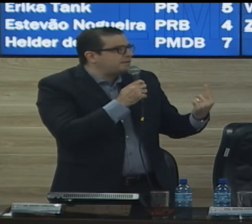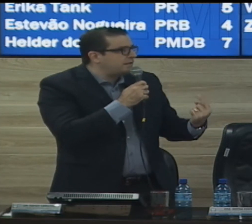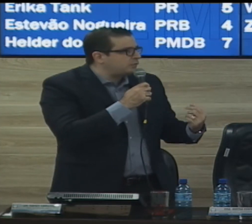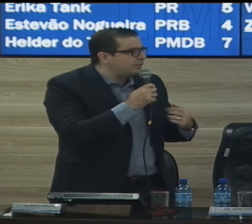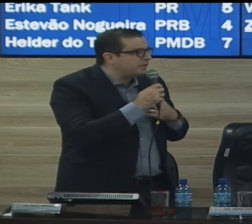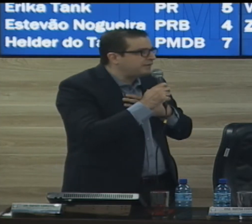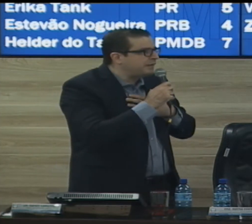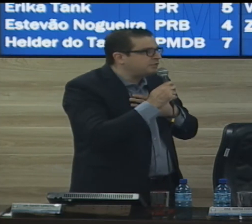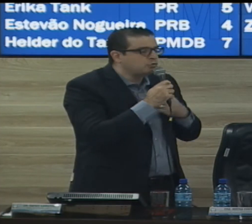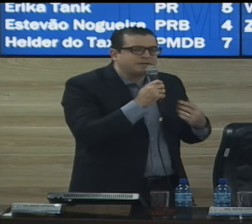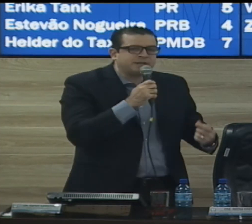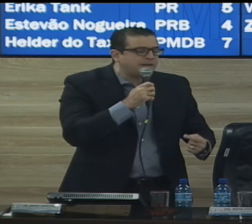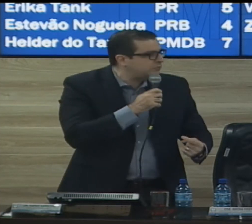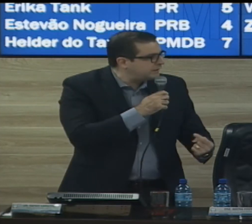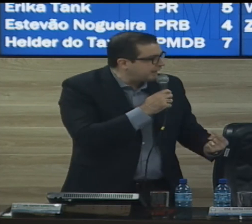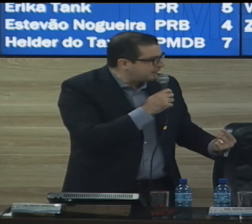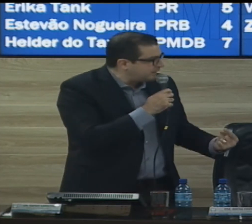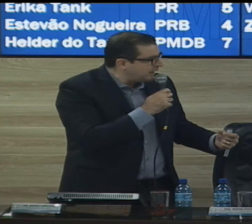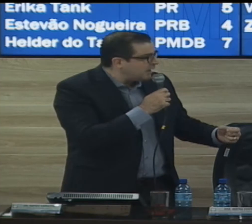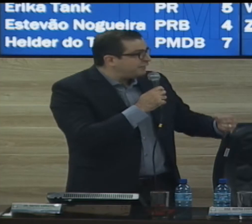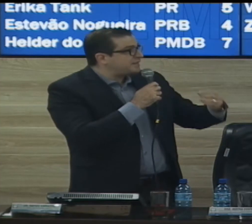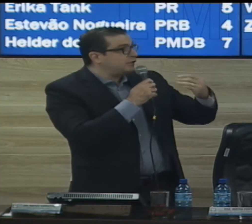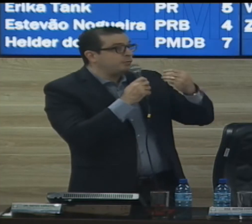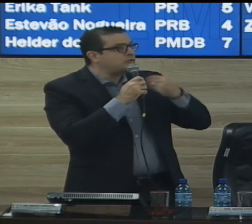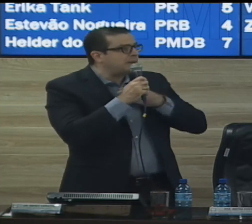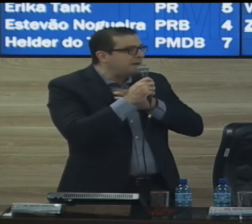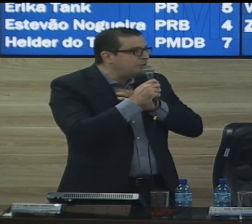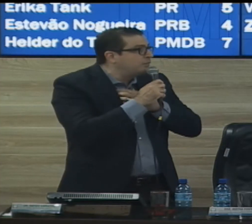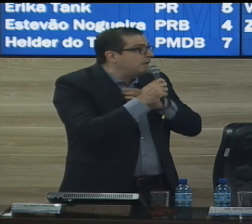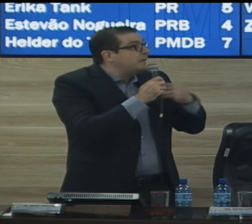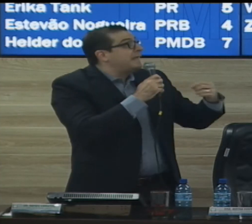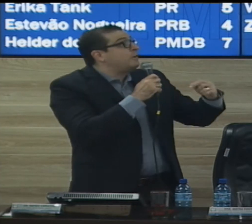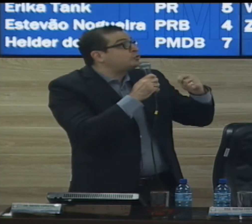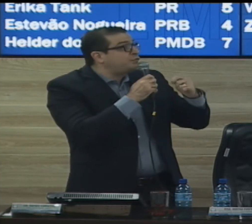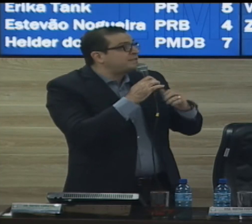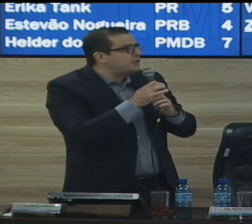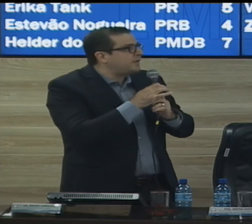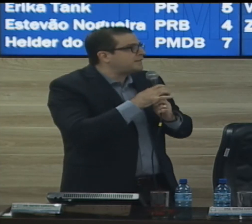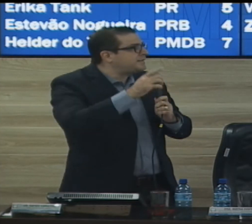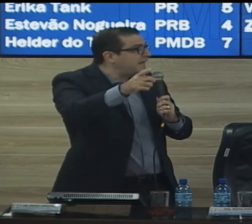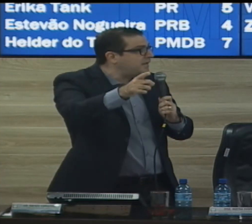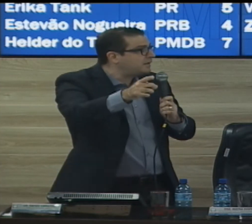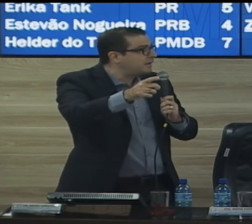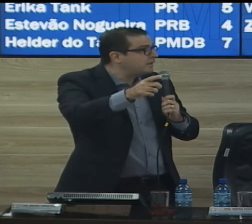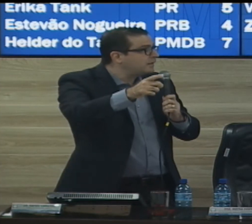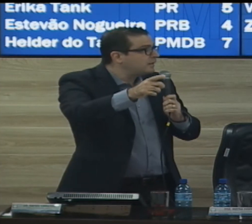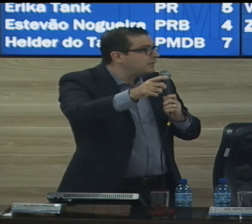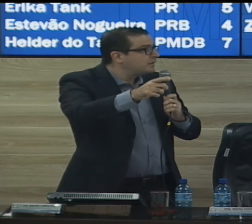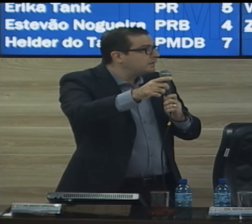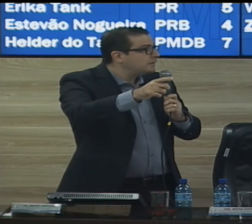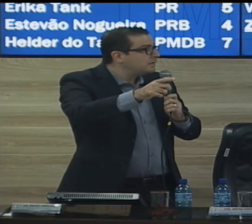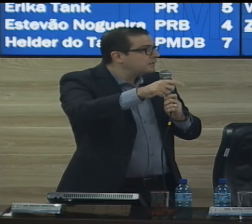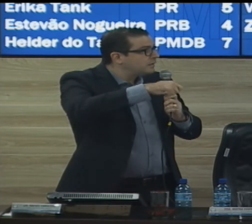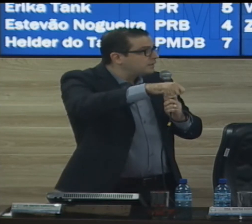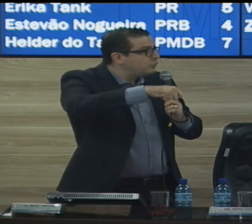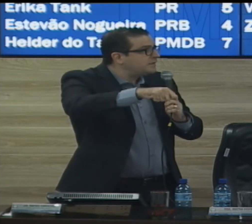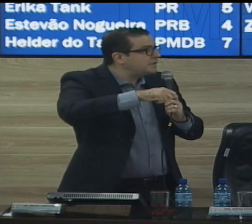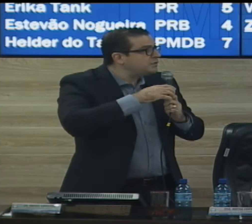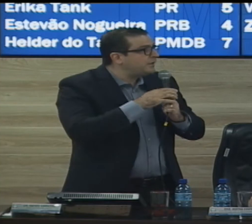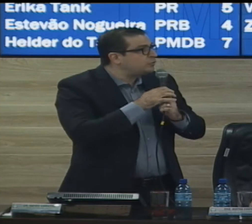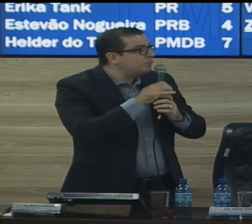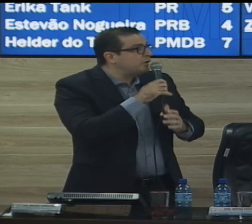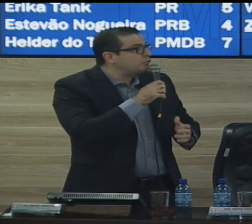pegar uma receita, quando na verdade eu estou atendendo de graça, fazendo o meu trabalho humano, e eu estou fazendo a receita